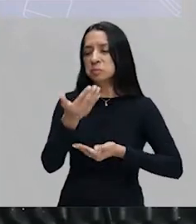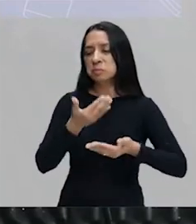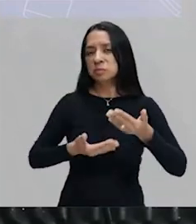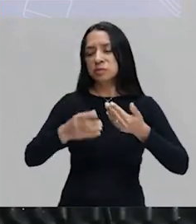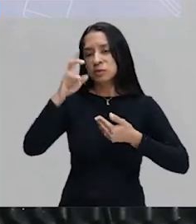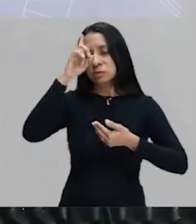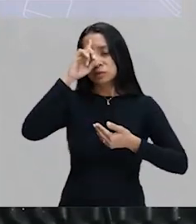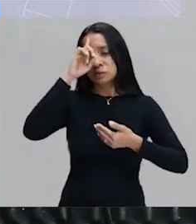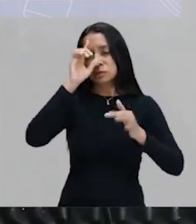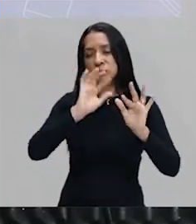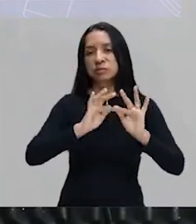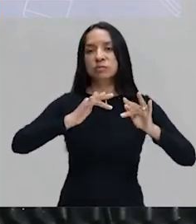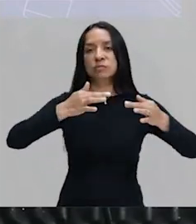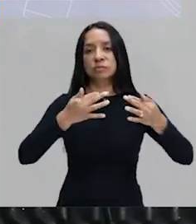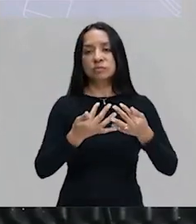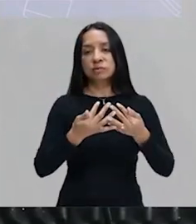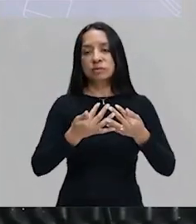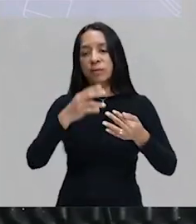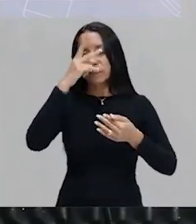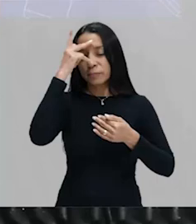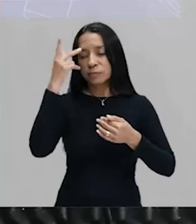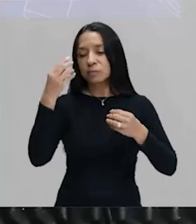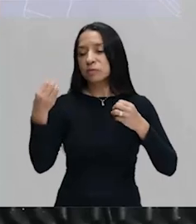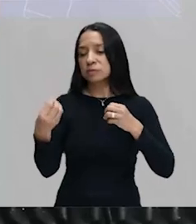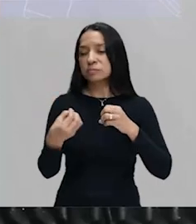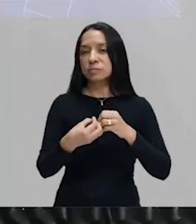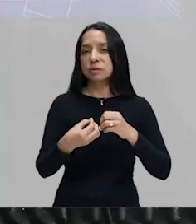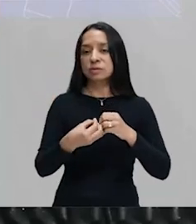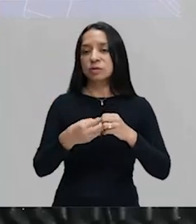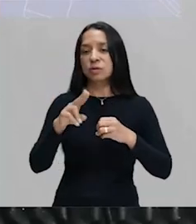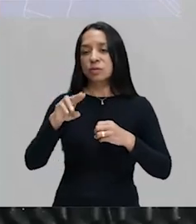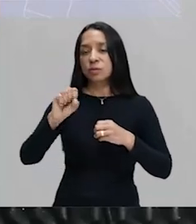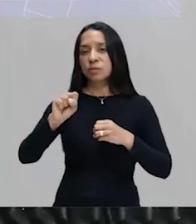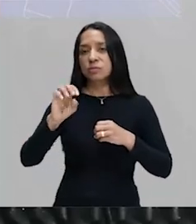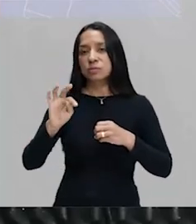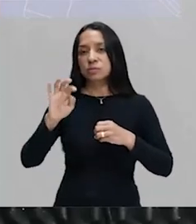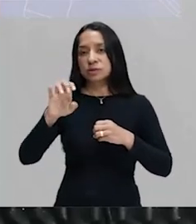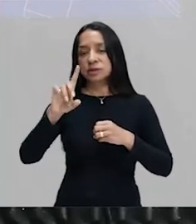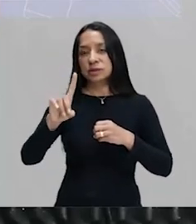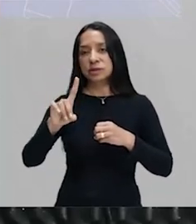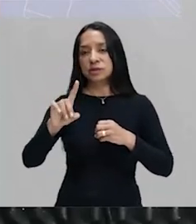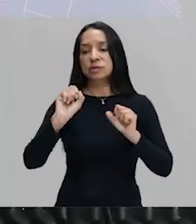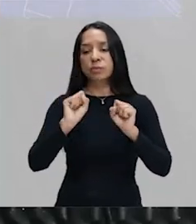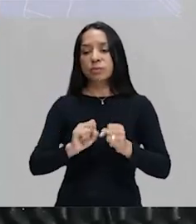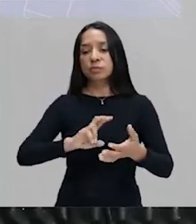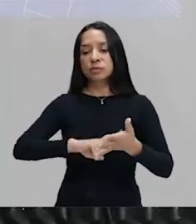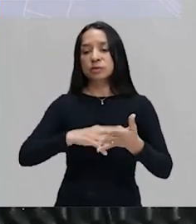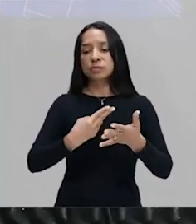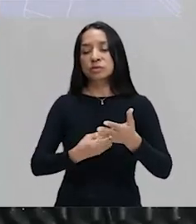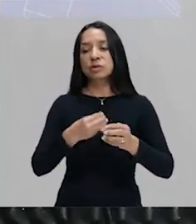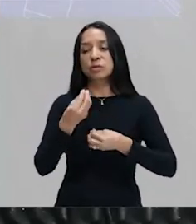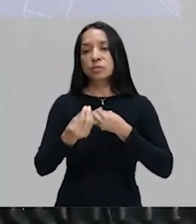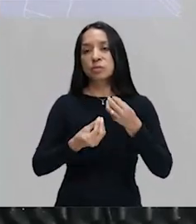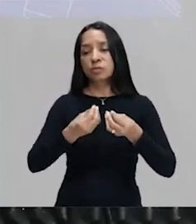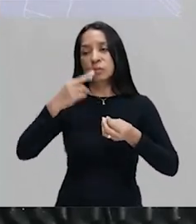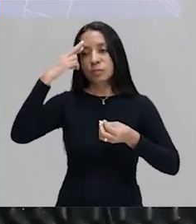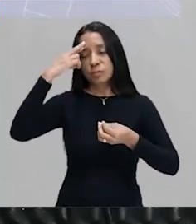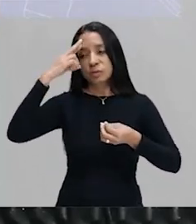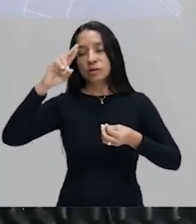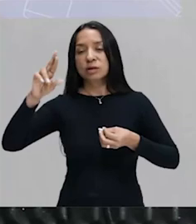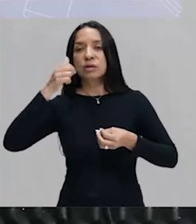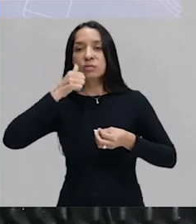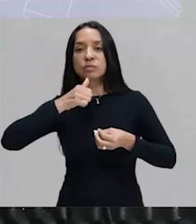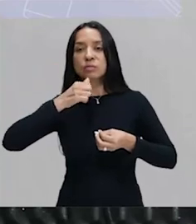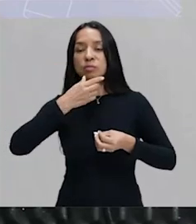pessoas com familiares, pessoas próximas. E usted, eu já vou usar como, posso traduzir também como senhor e senhora,